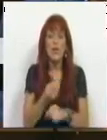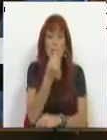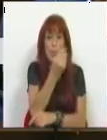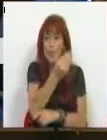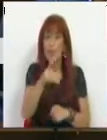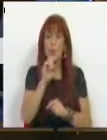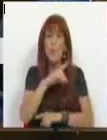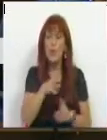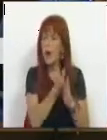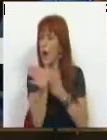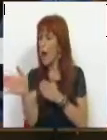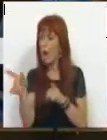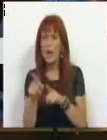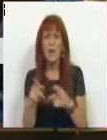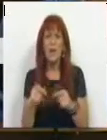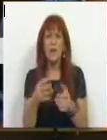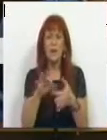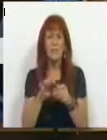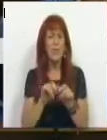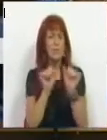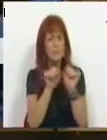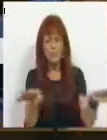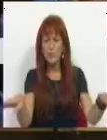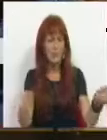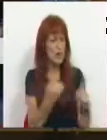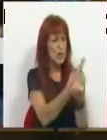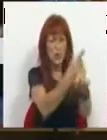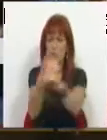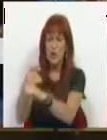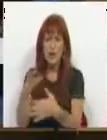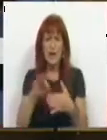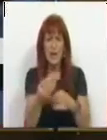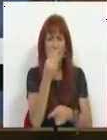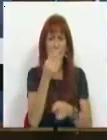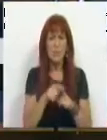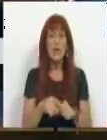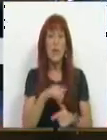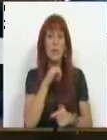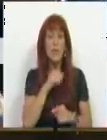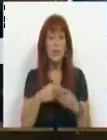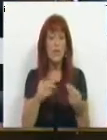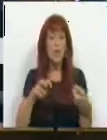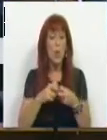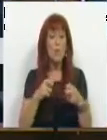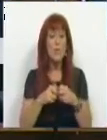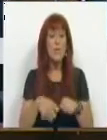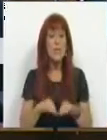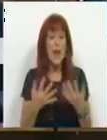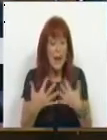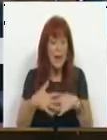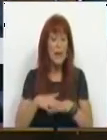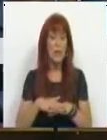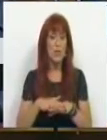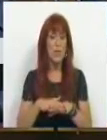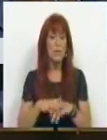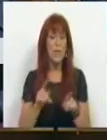alimentares pode desviar-nos de uma abordagem sistémica das questões alimentares, que permita resolver os problemas de forma integrada